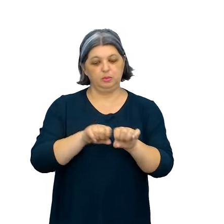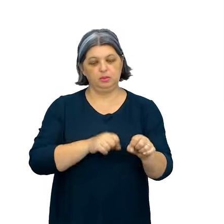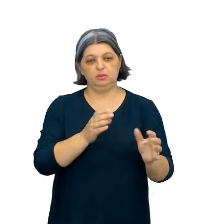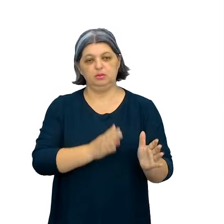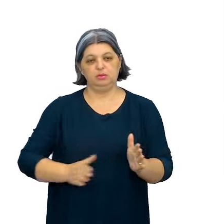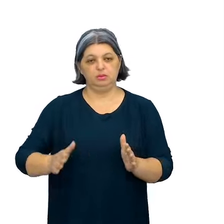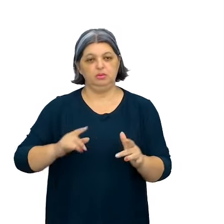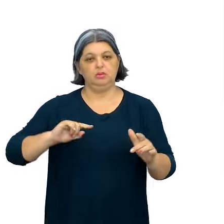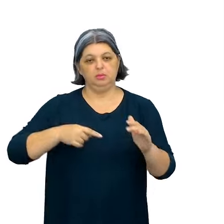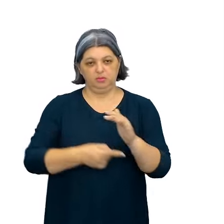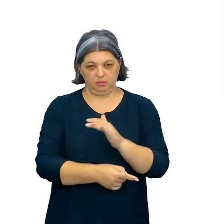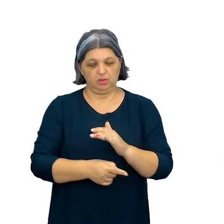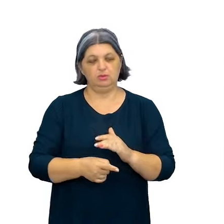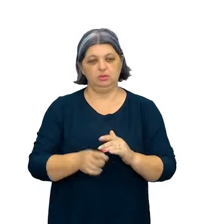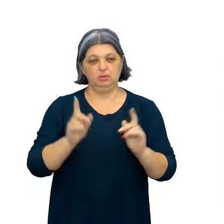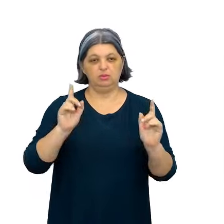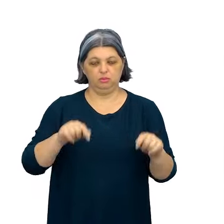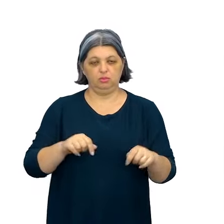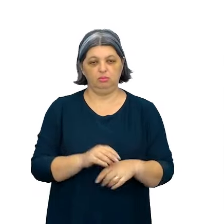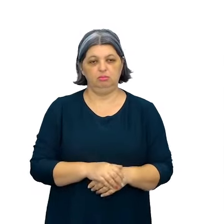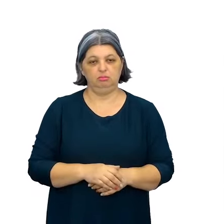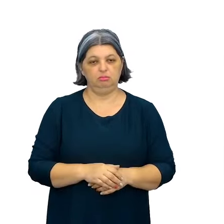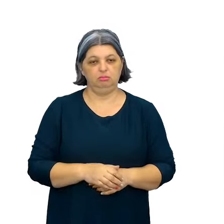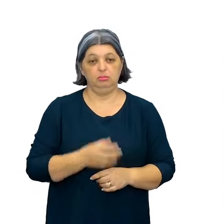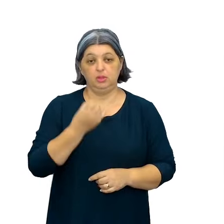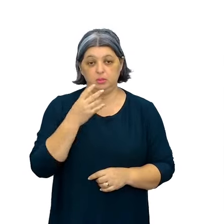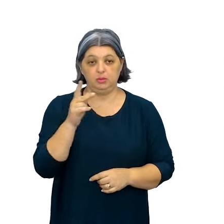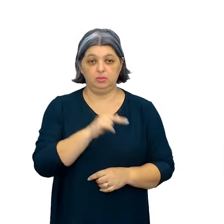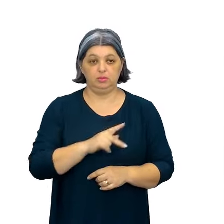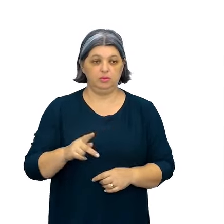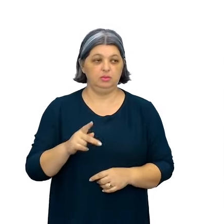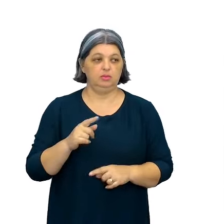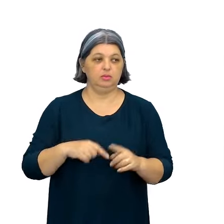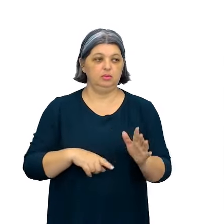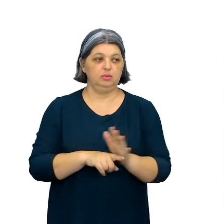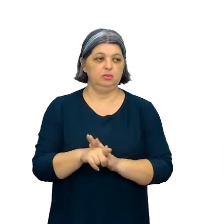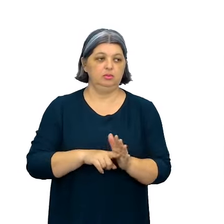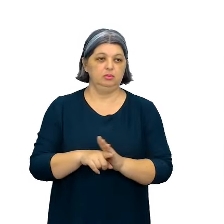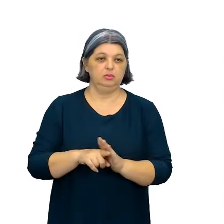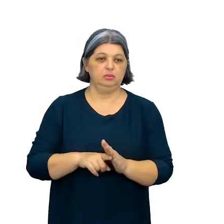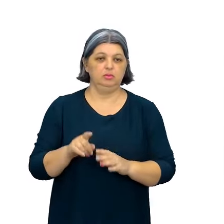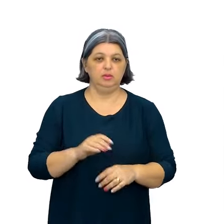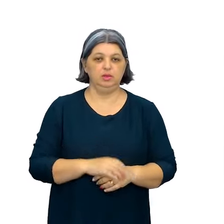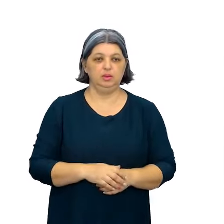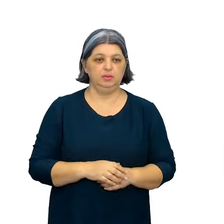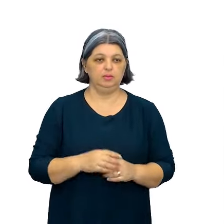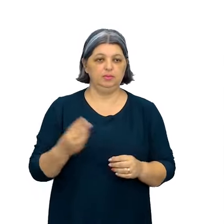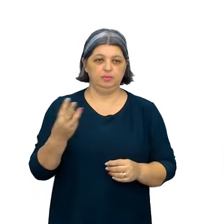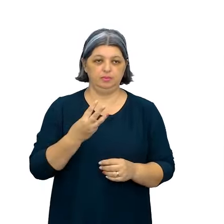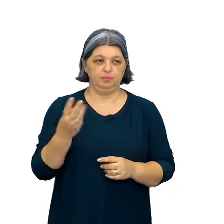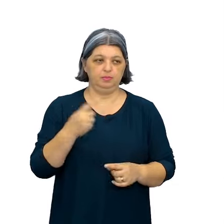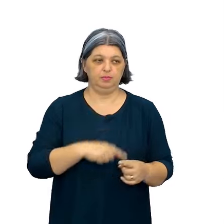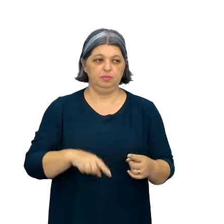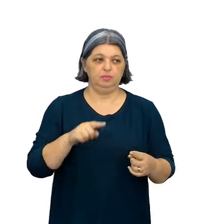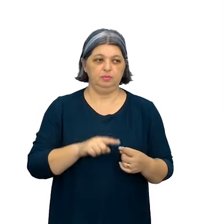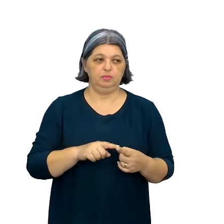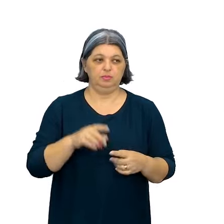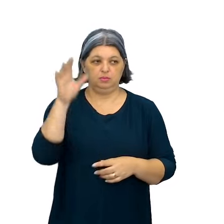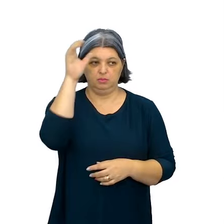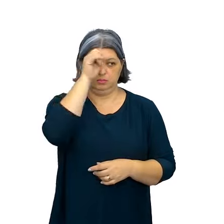um aprofundamento maior, seria bom que os professores consultassem esse vídeo. E o terceiro objetivo é analisar as atividades do